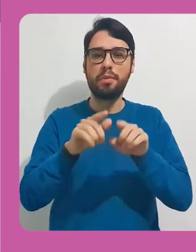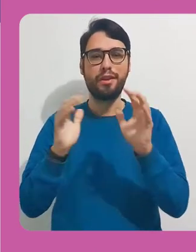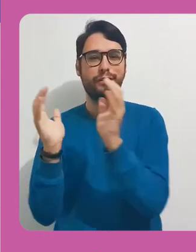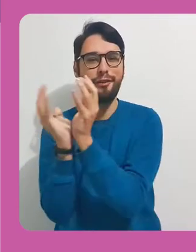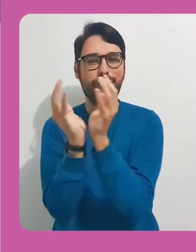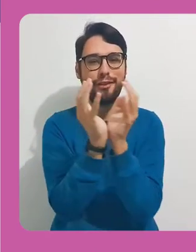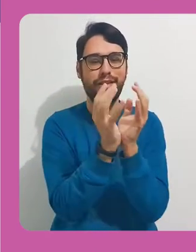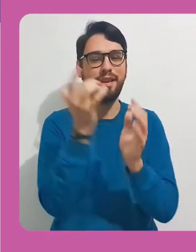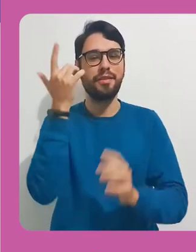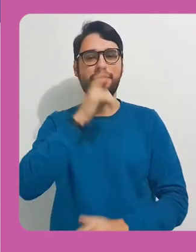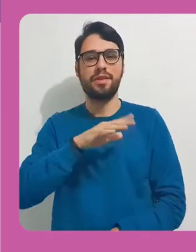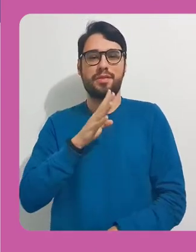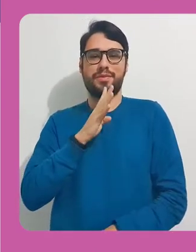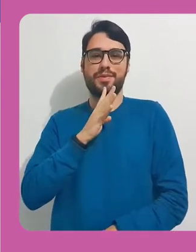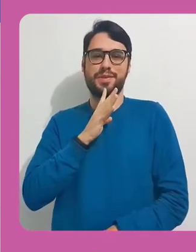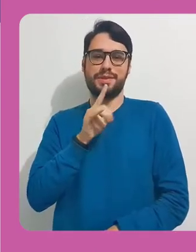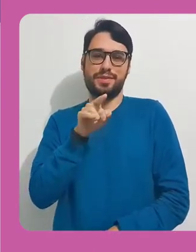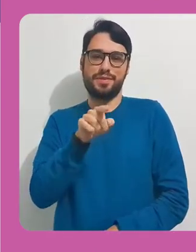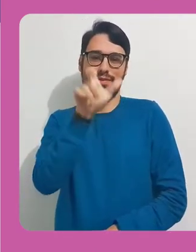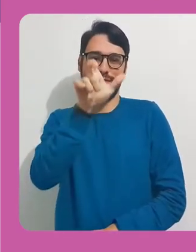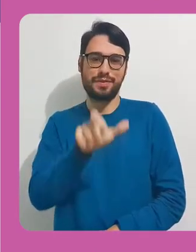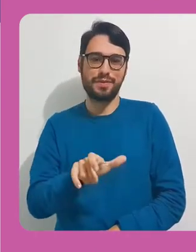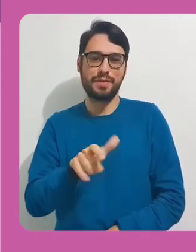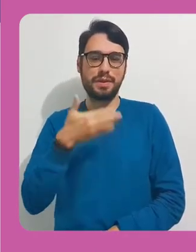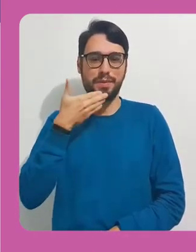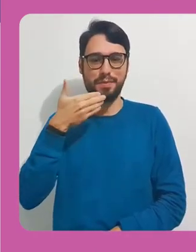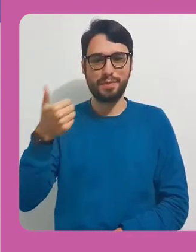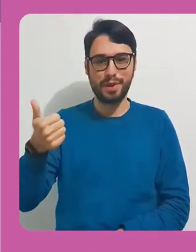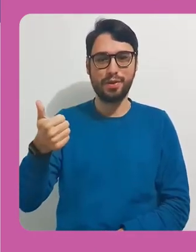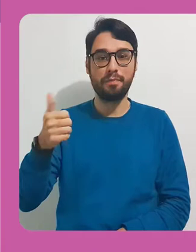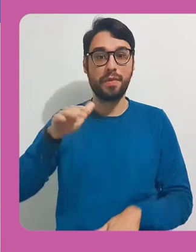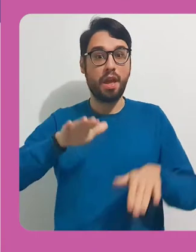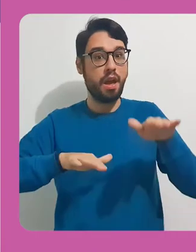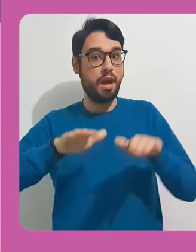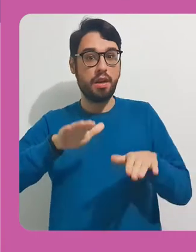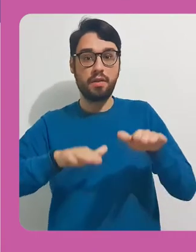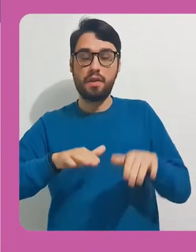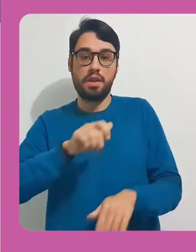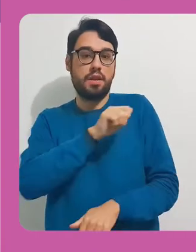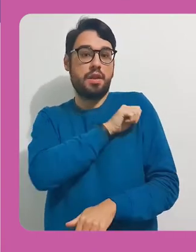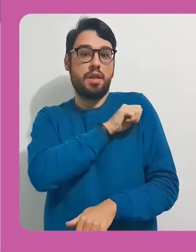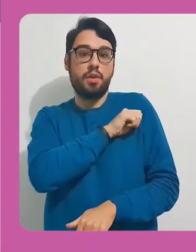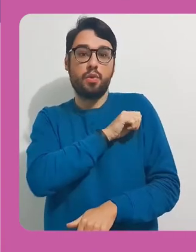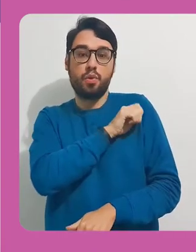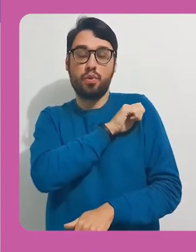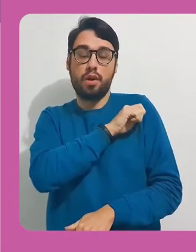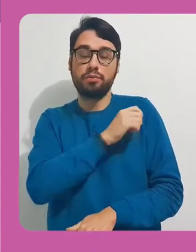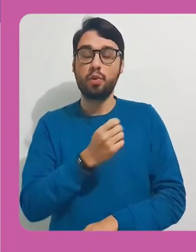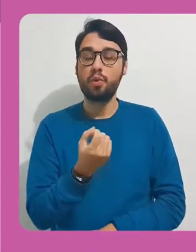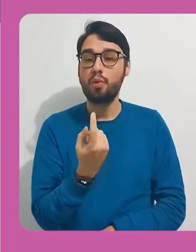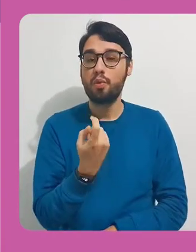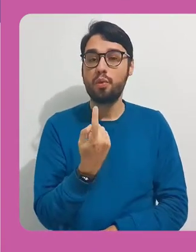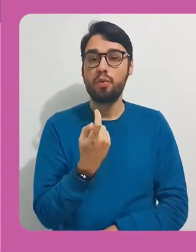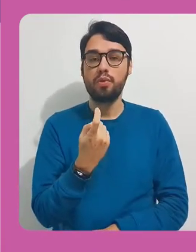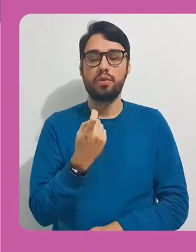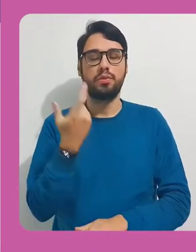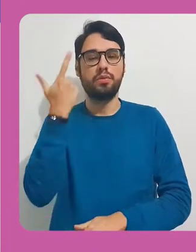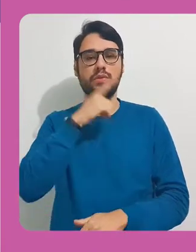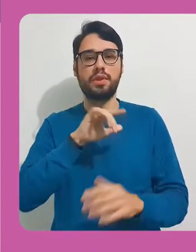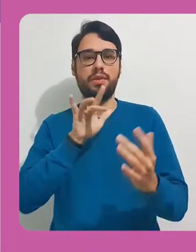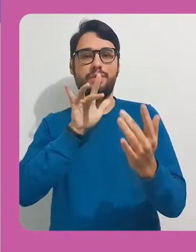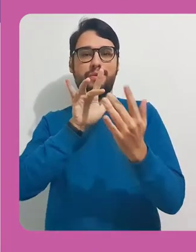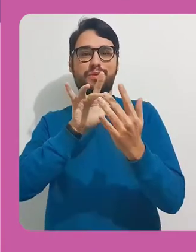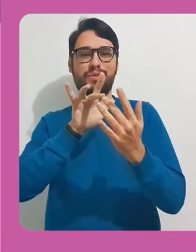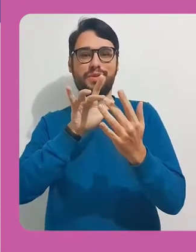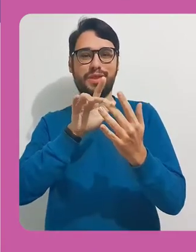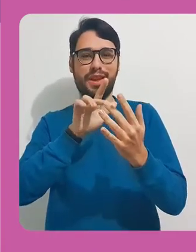melhor, assim como os seus alunos, que, como a gente diz para os professores da EAD,